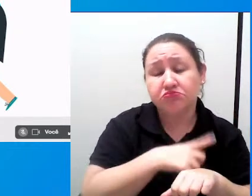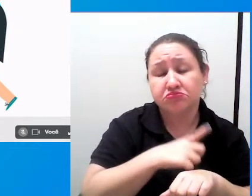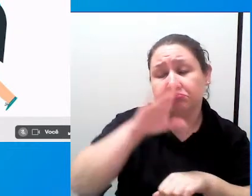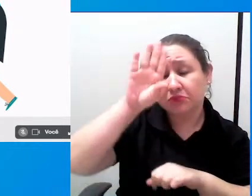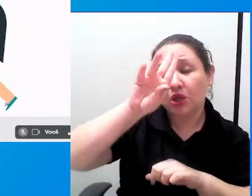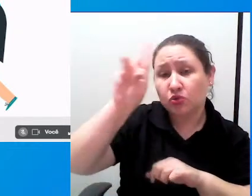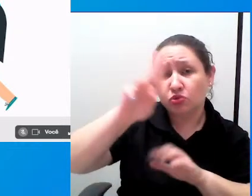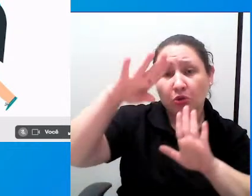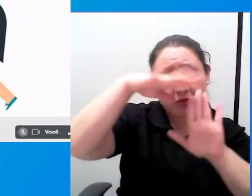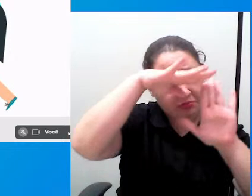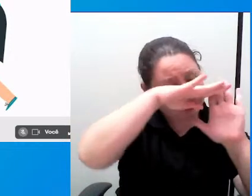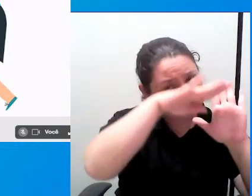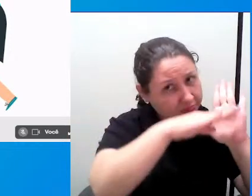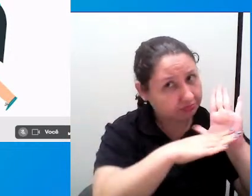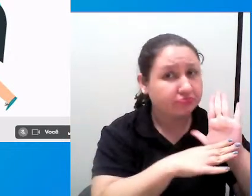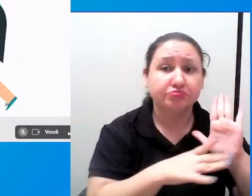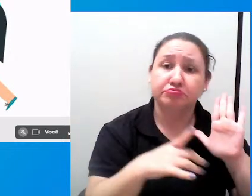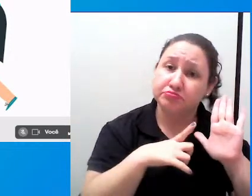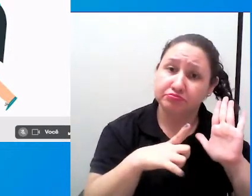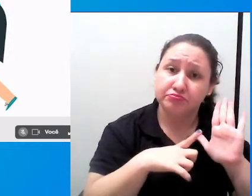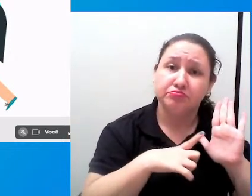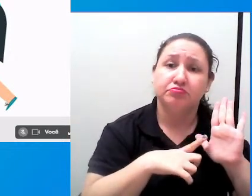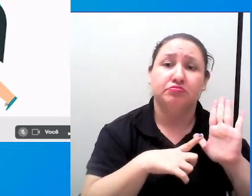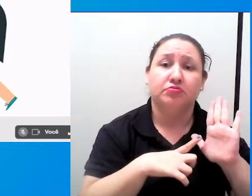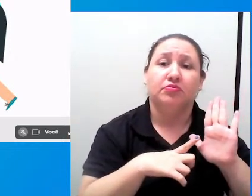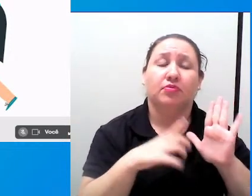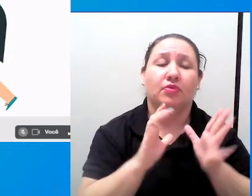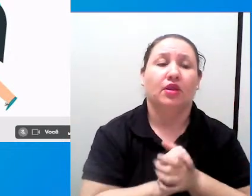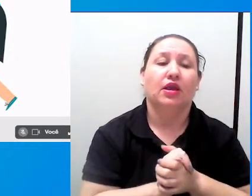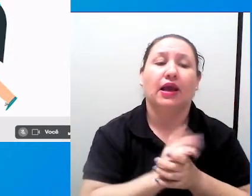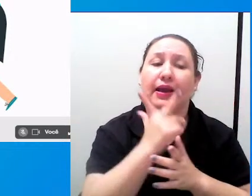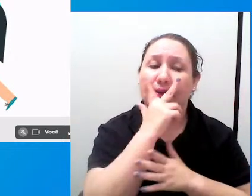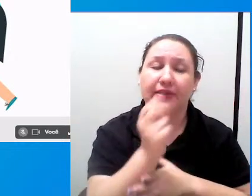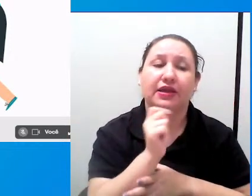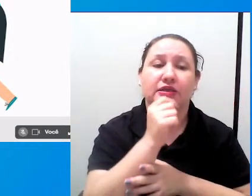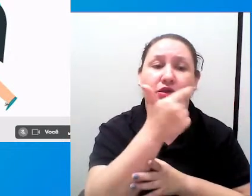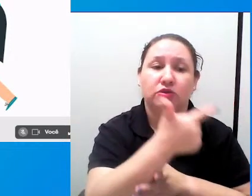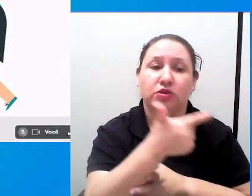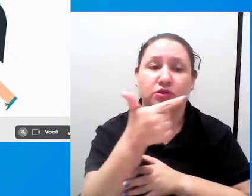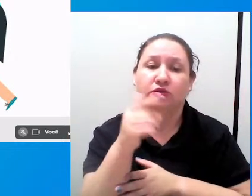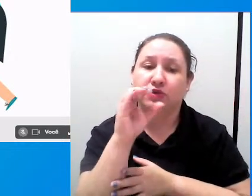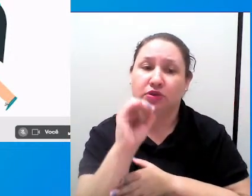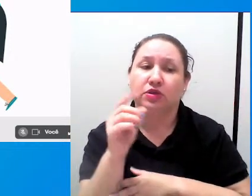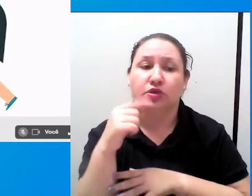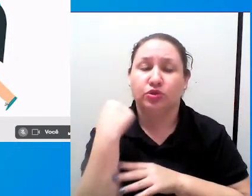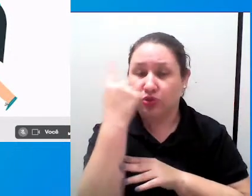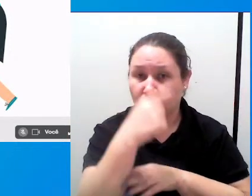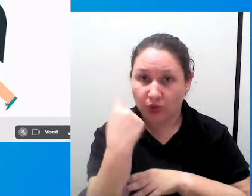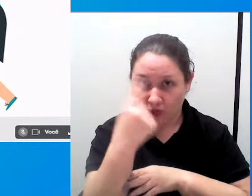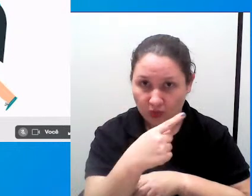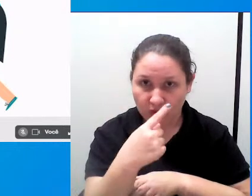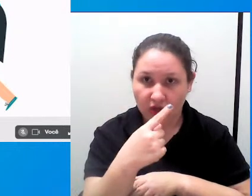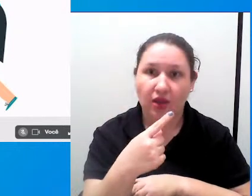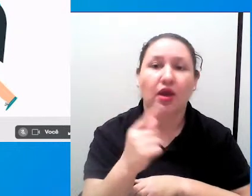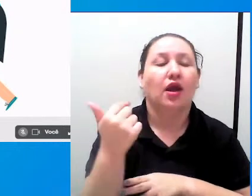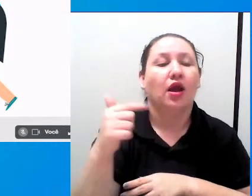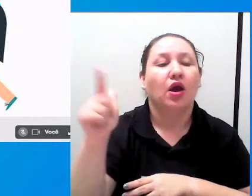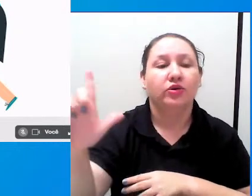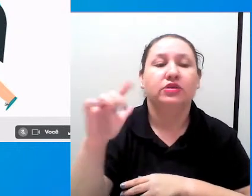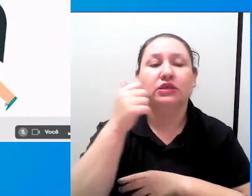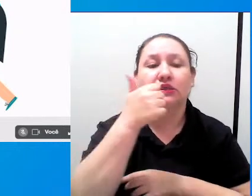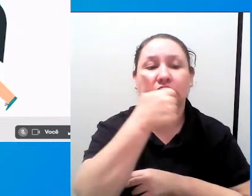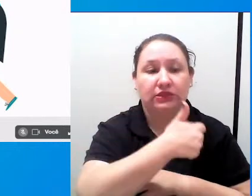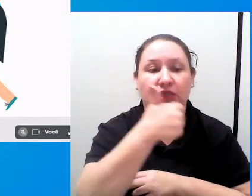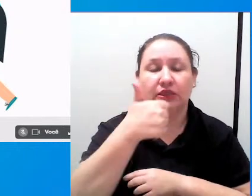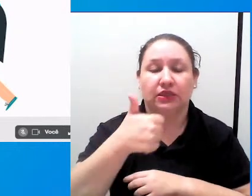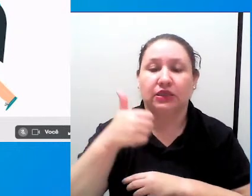como distribuição, e aí elas aparecem essas 220 horas. E 110 horas são outras atividades de extensão